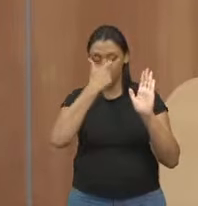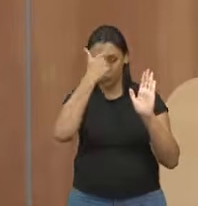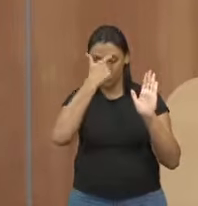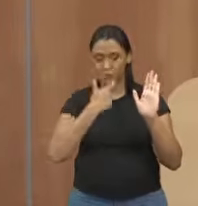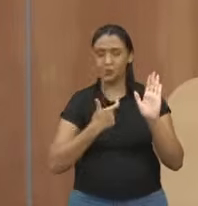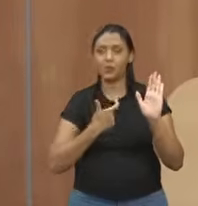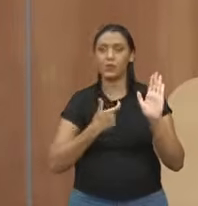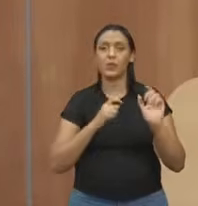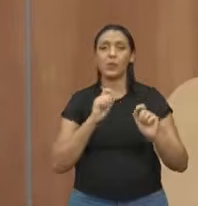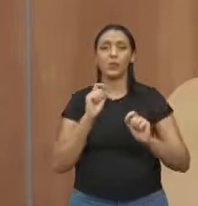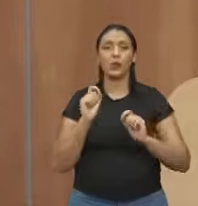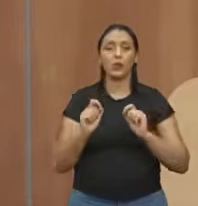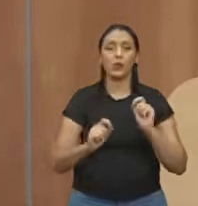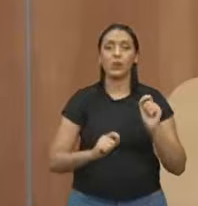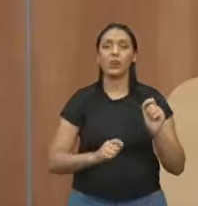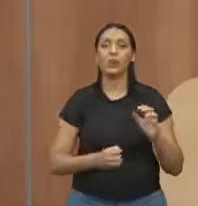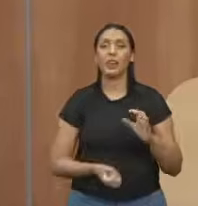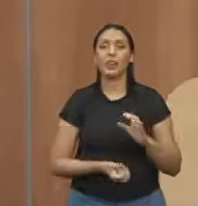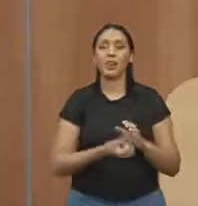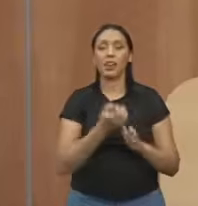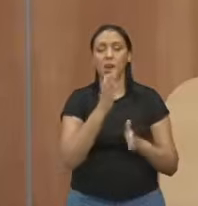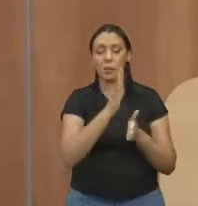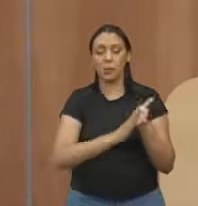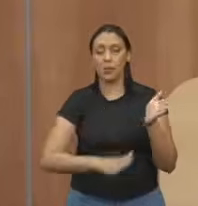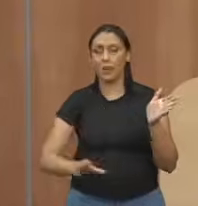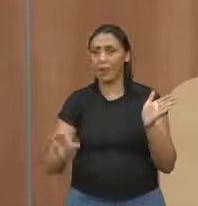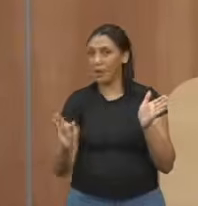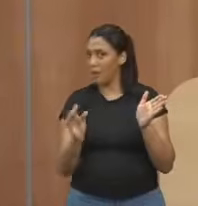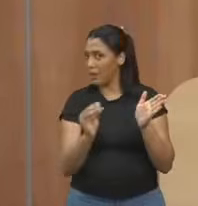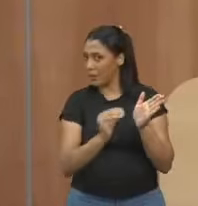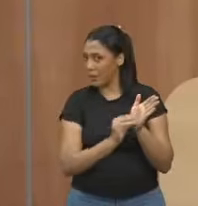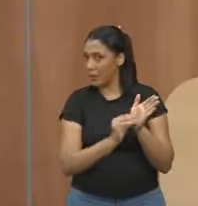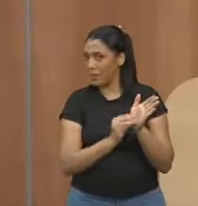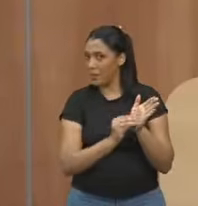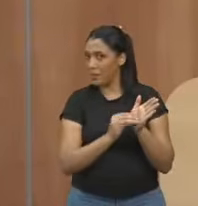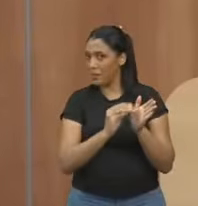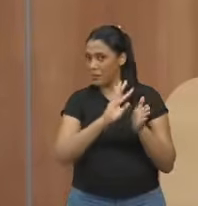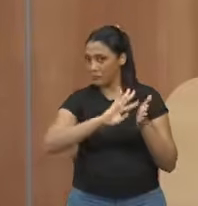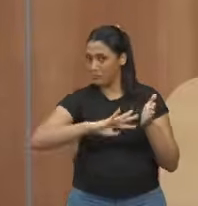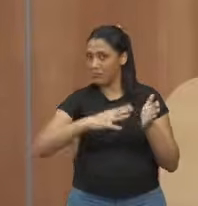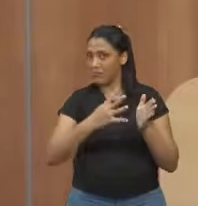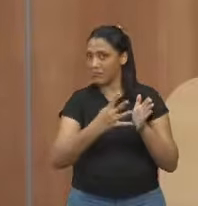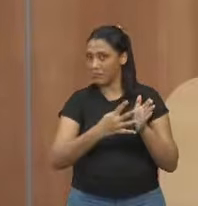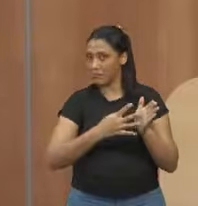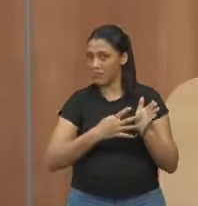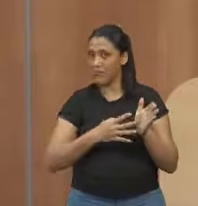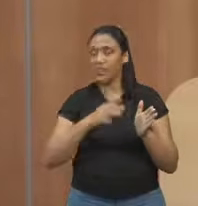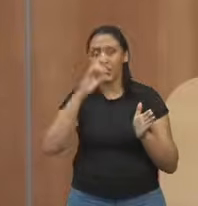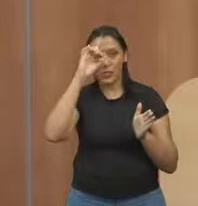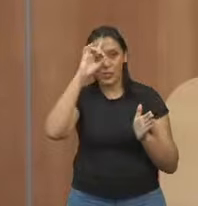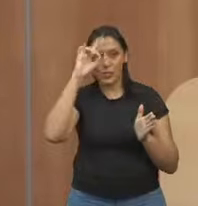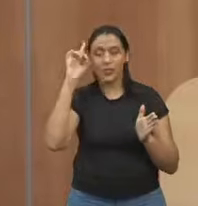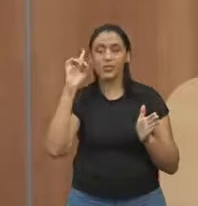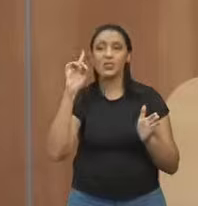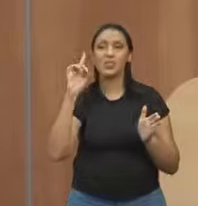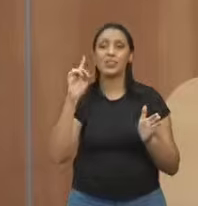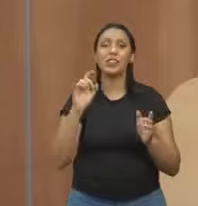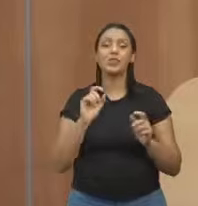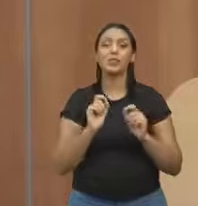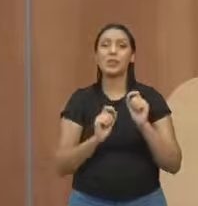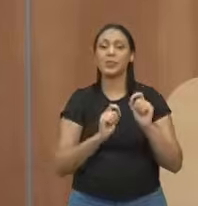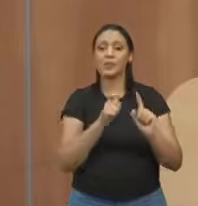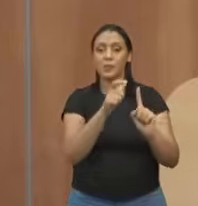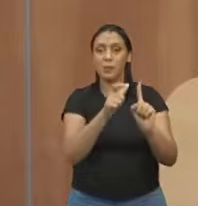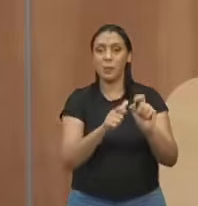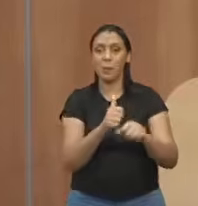Jacareí o Dia Municipal do Corretor de Imóveis aqui na nossa cidade de Jacareí. Eu quero desde já também cumprimentar, fazer um cumprimento